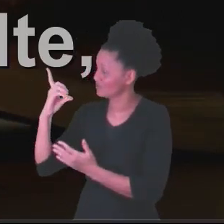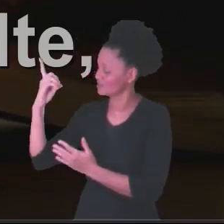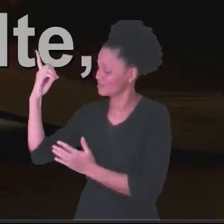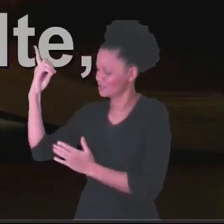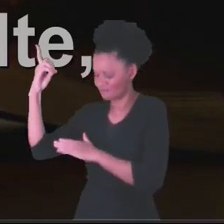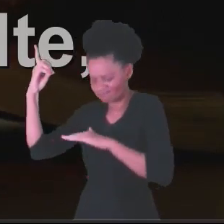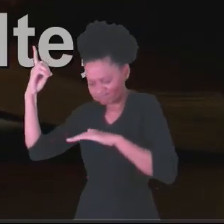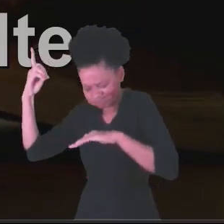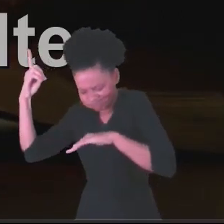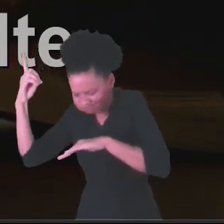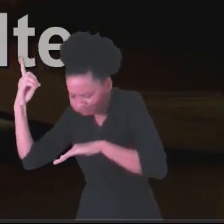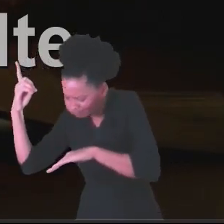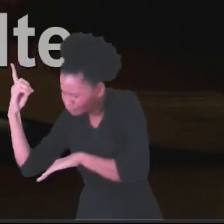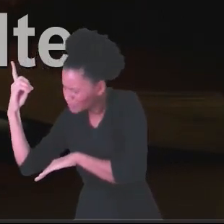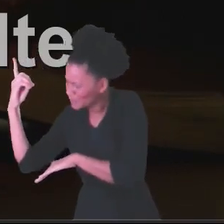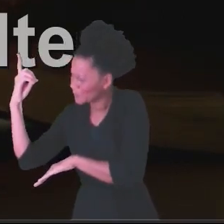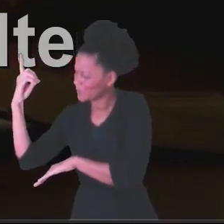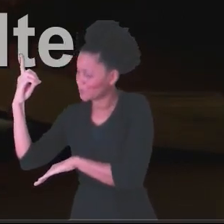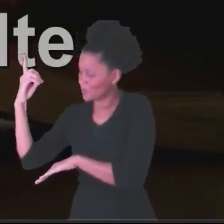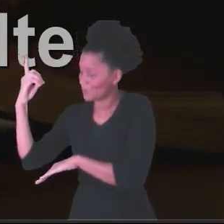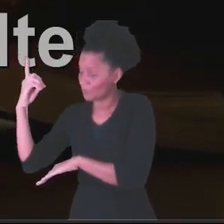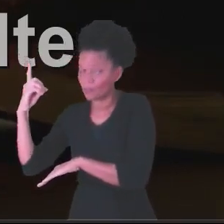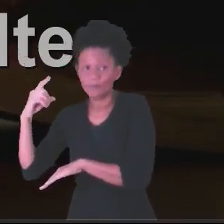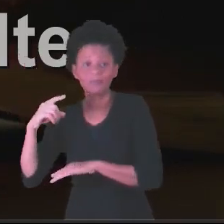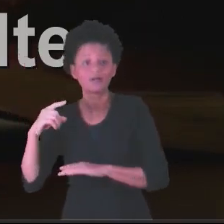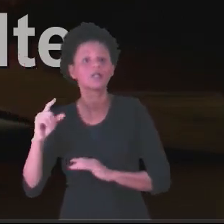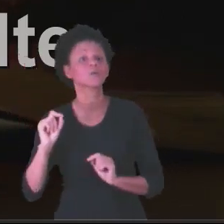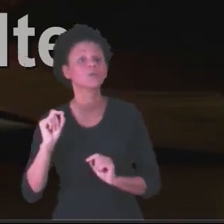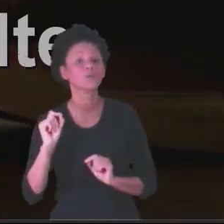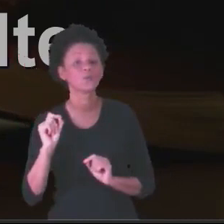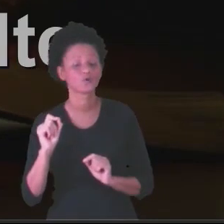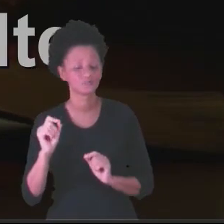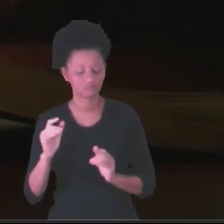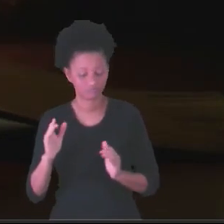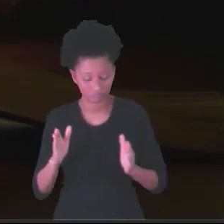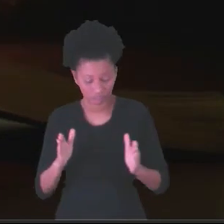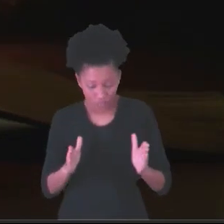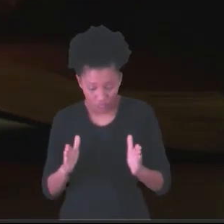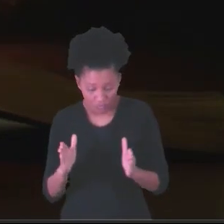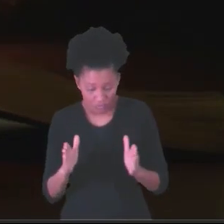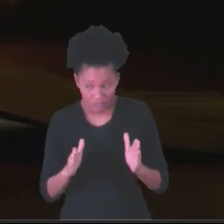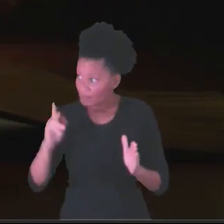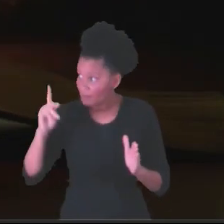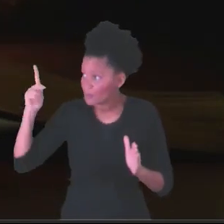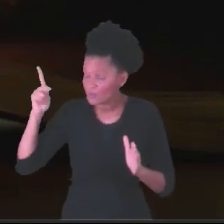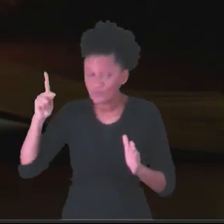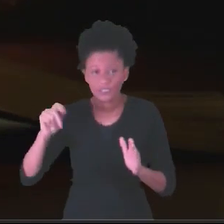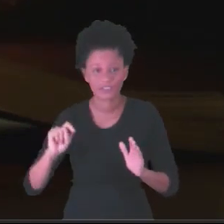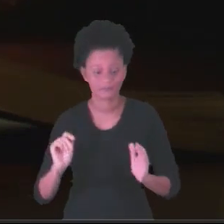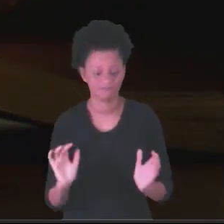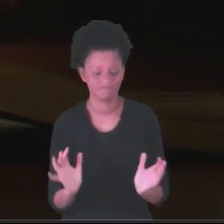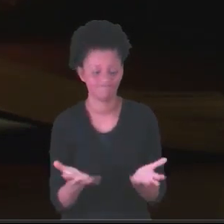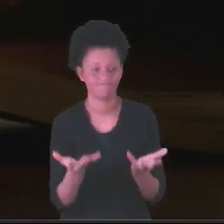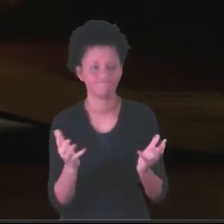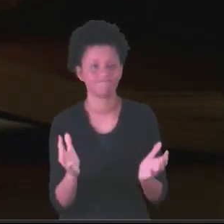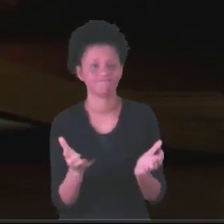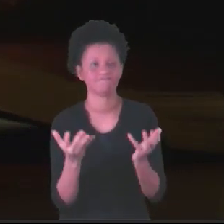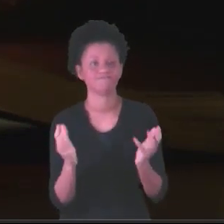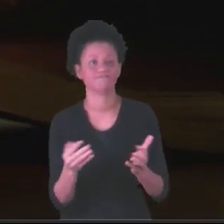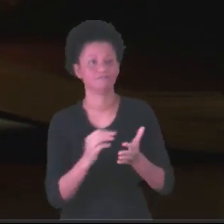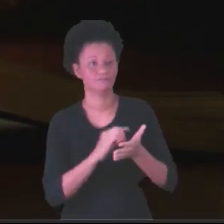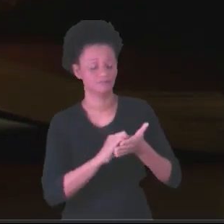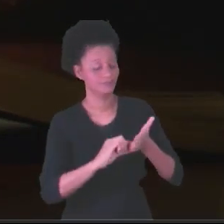deus e para que a seu tempo vos exalte e aí no versículo